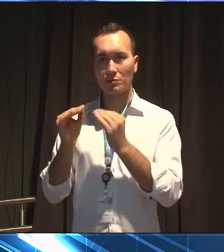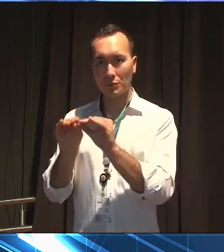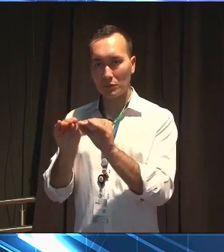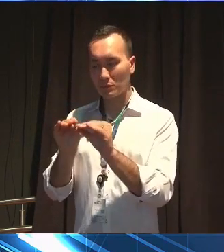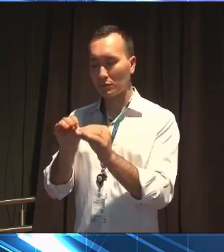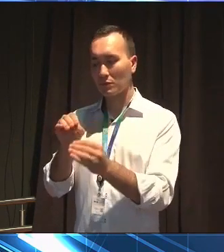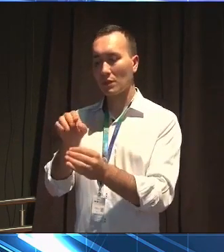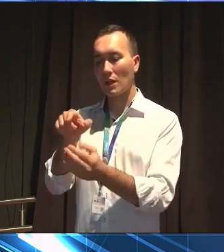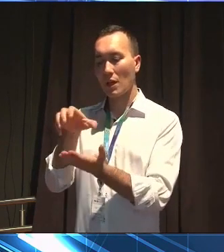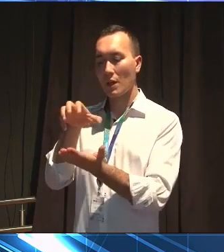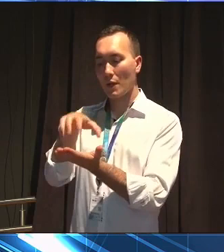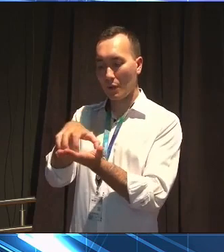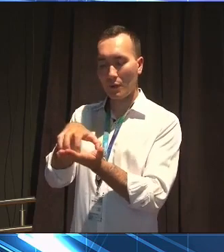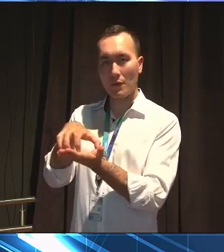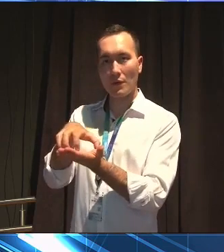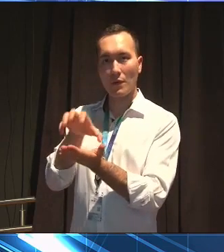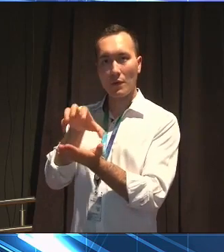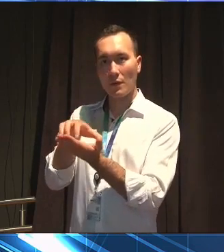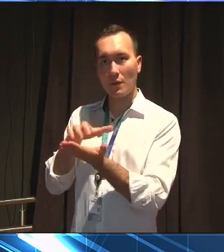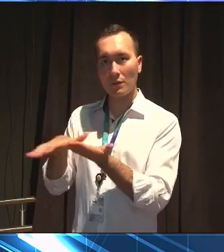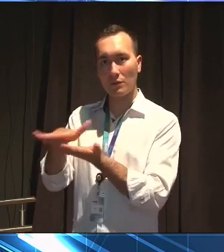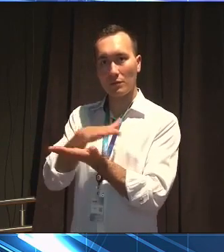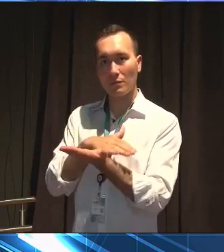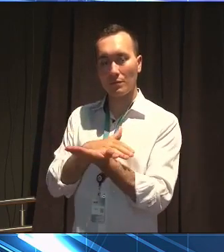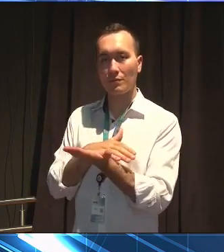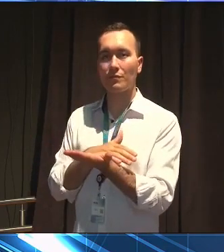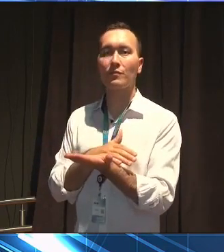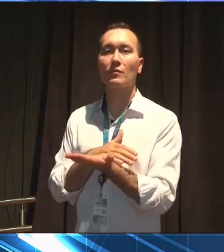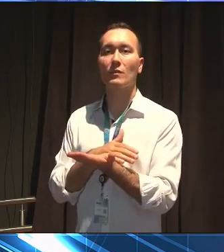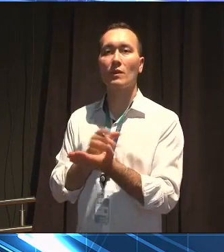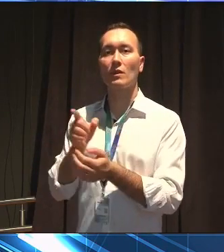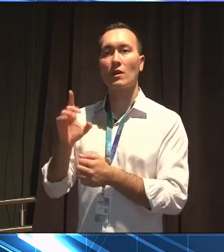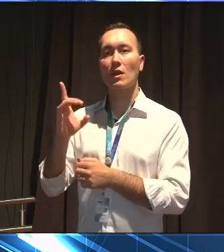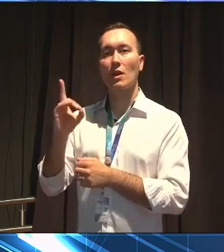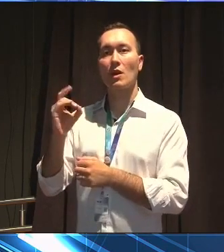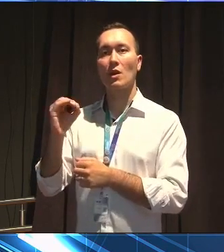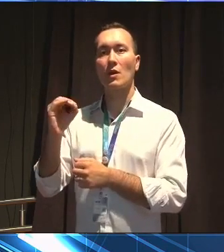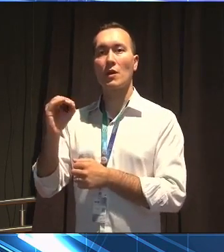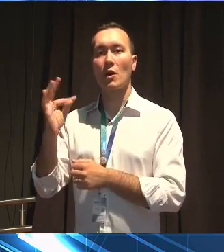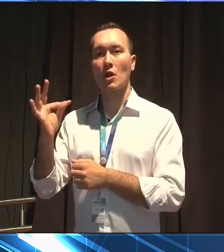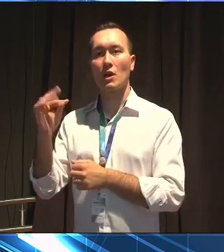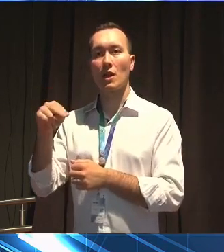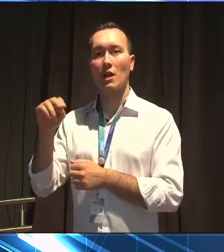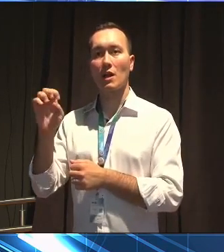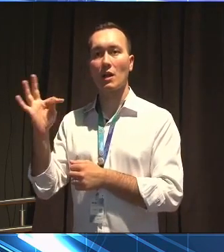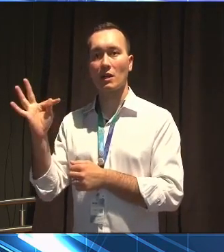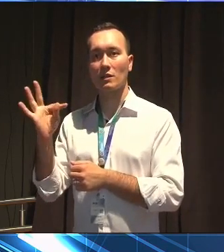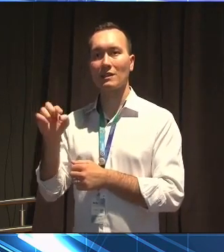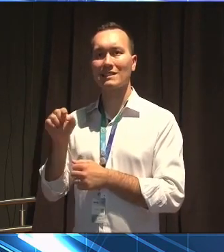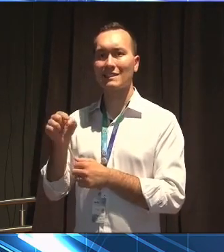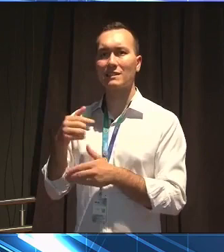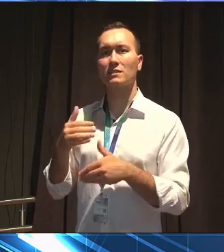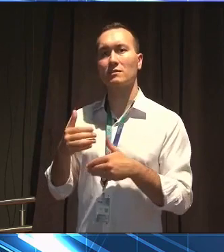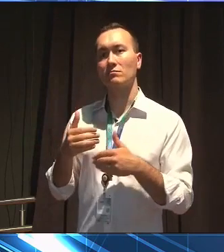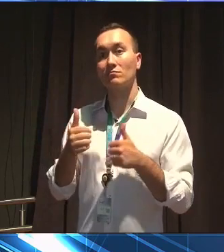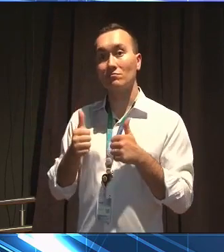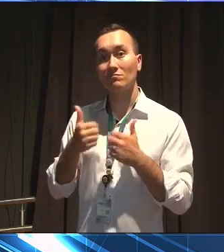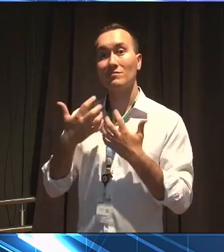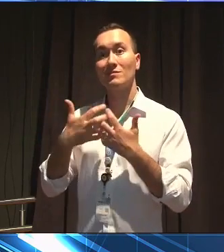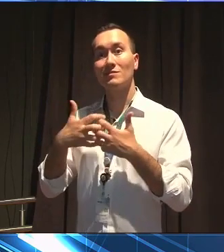aí a gente tinha um problema de performance, a sessão morria, quem trabalhou com .NET, com WebForms, sofria desse problema. Aí a sessão